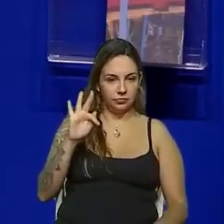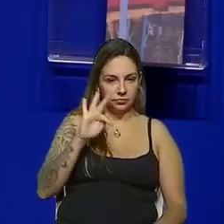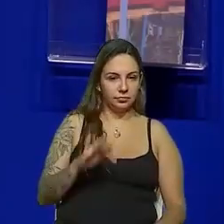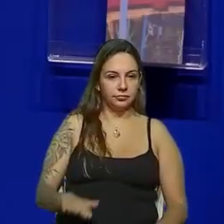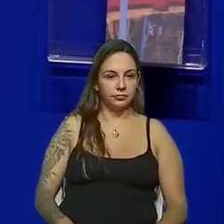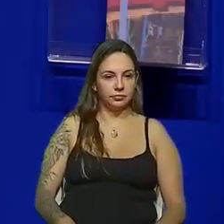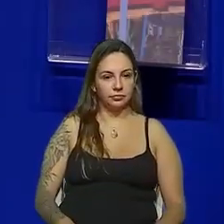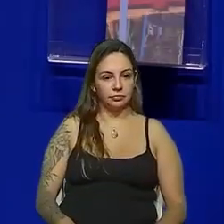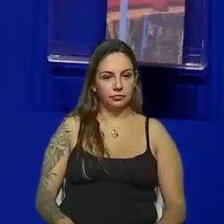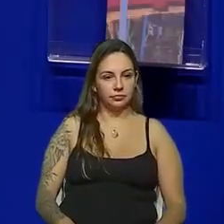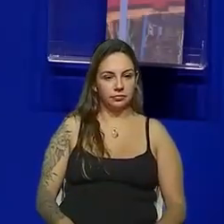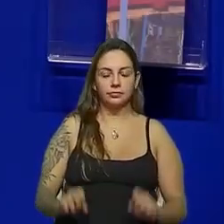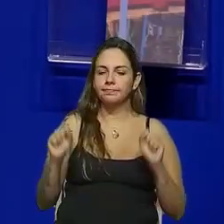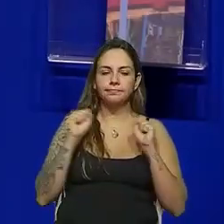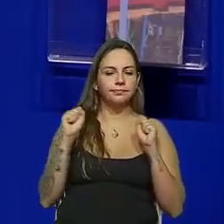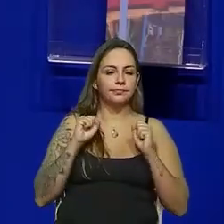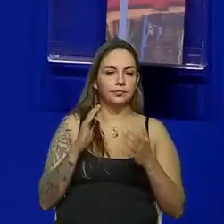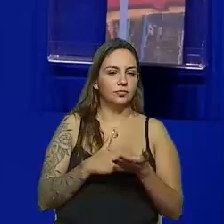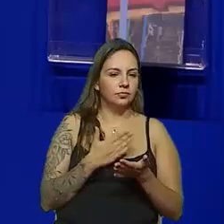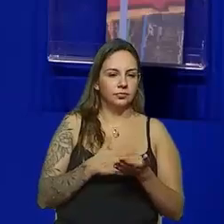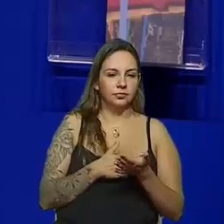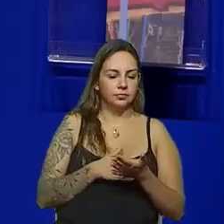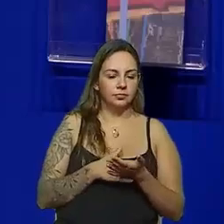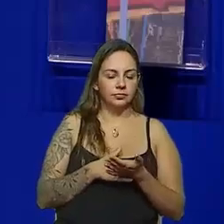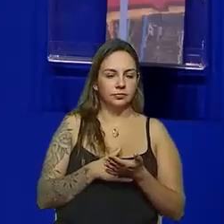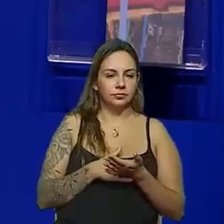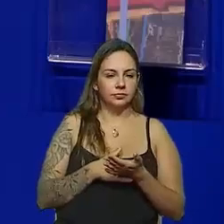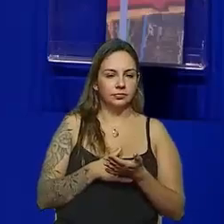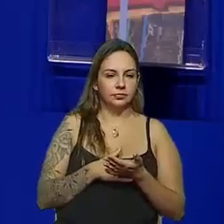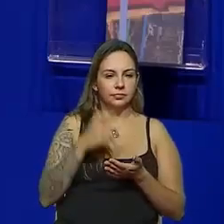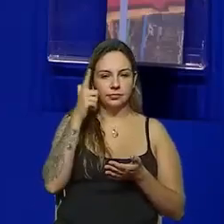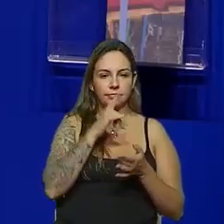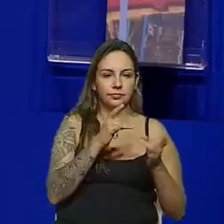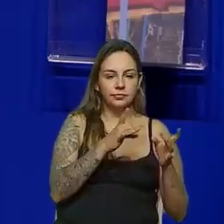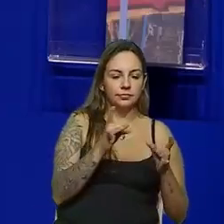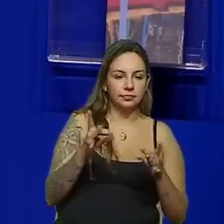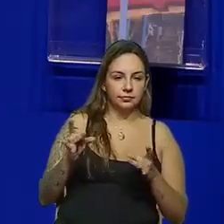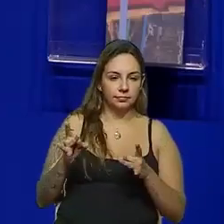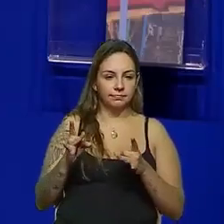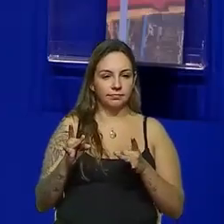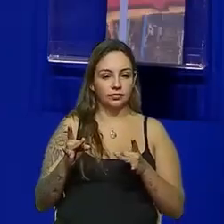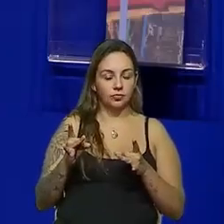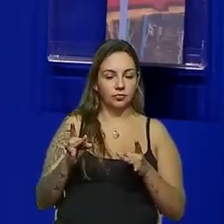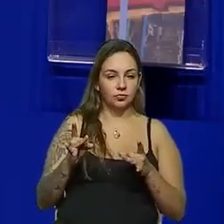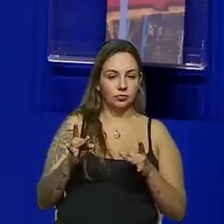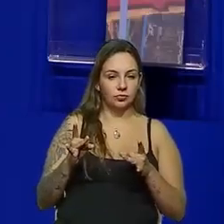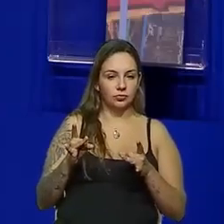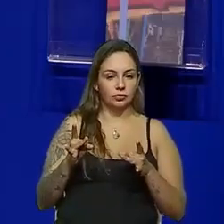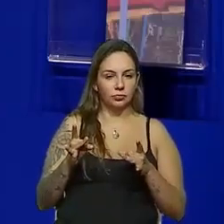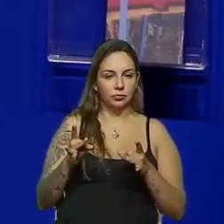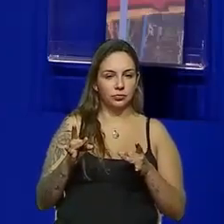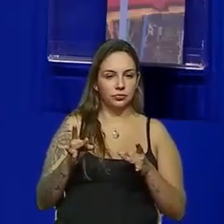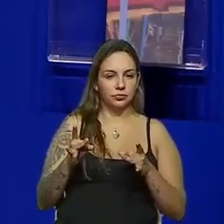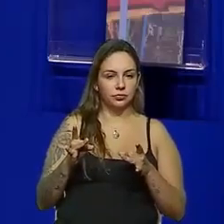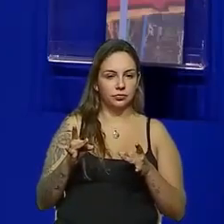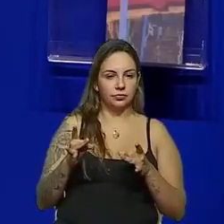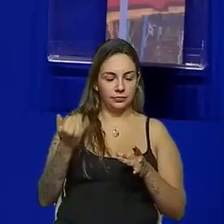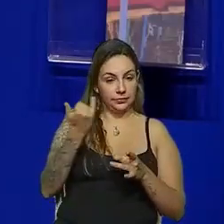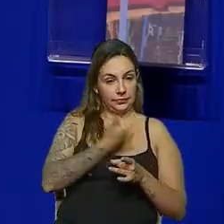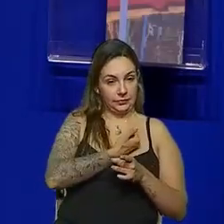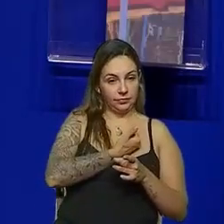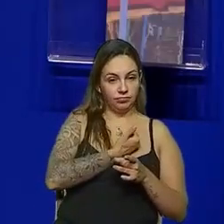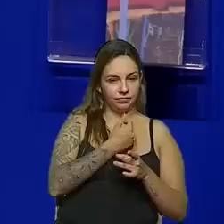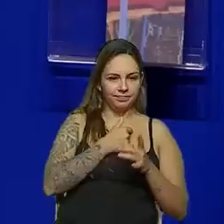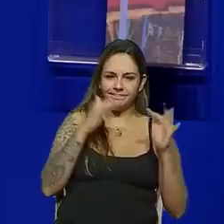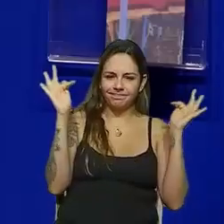Portugal. E ela adorou o livro. E ela conseguiu vender para Feltrinelli E quando ela me avisou,